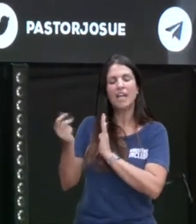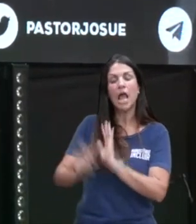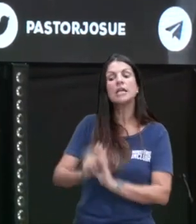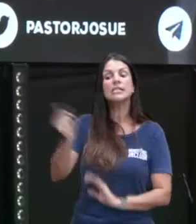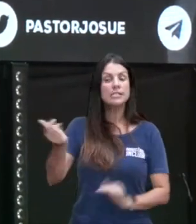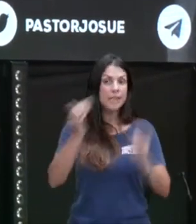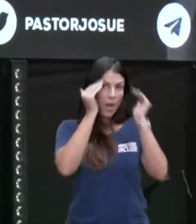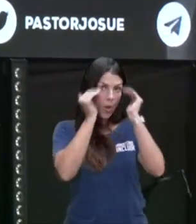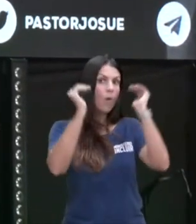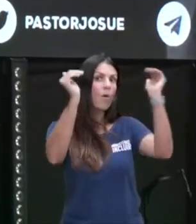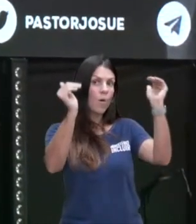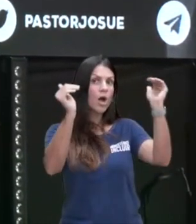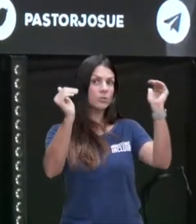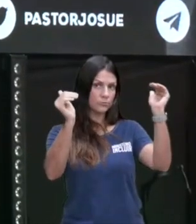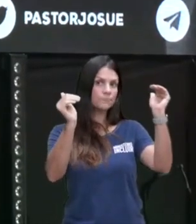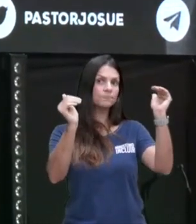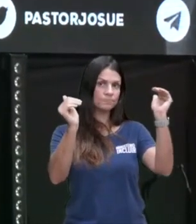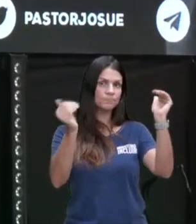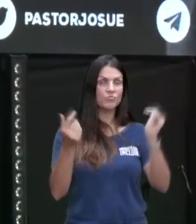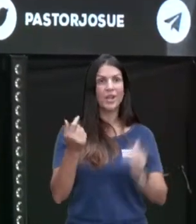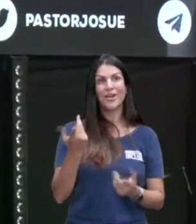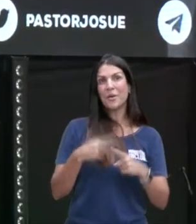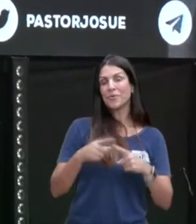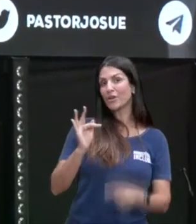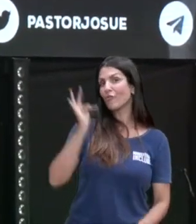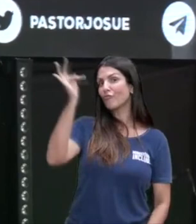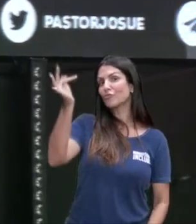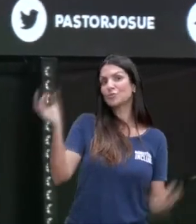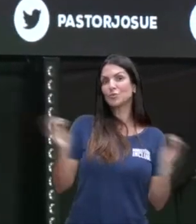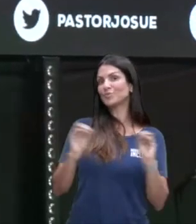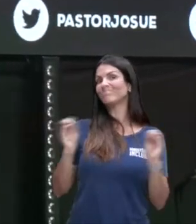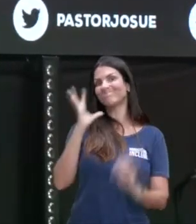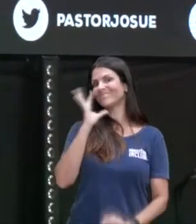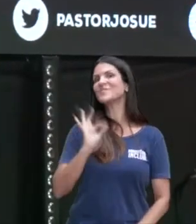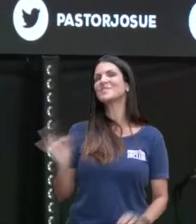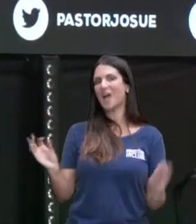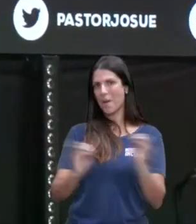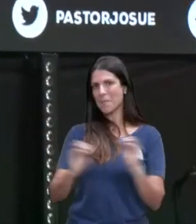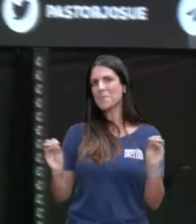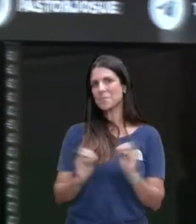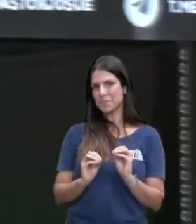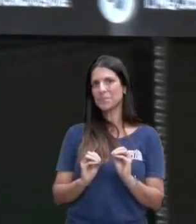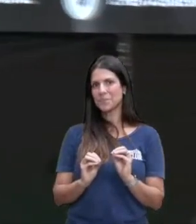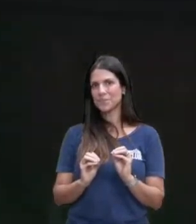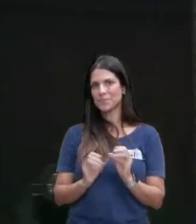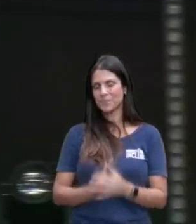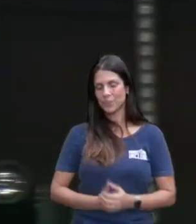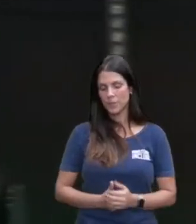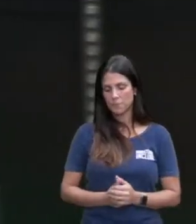não vai dar para continuar aqui que você não sabe o dia de amanhã amanhã Esse cara vida seu melhor cliente na empresa para montar